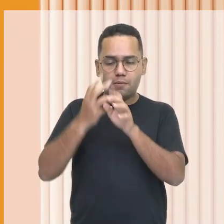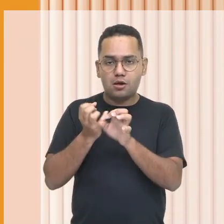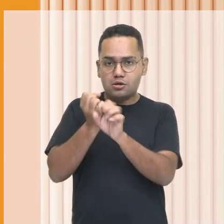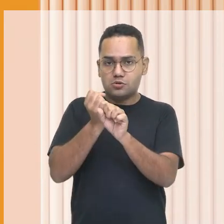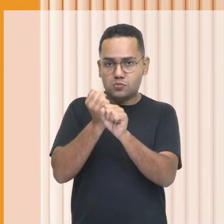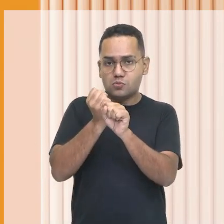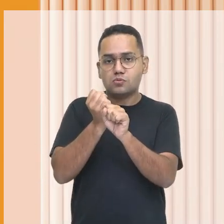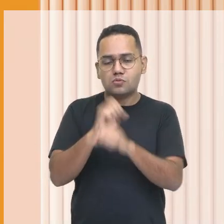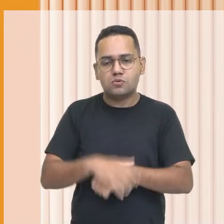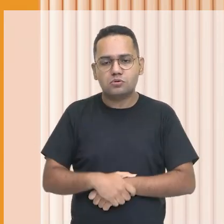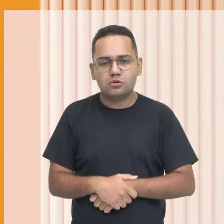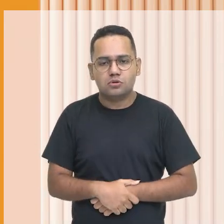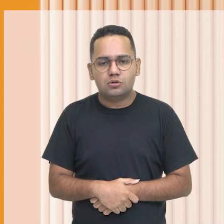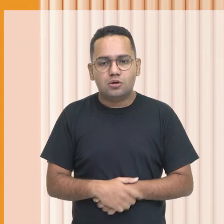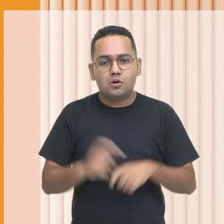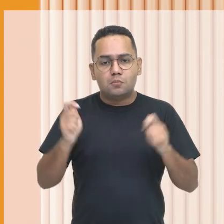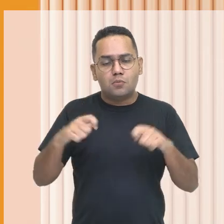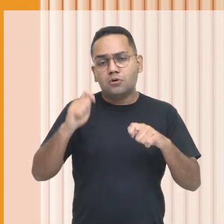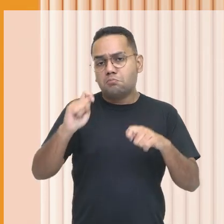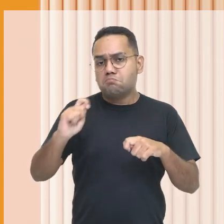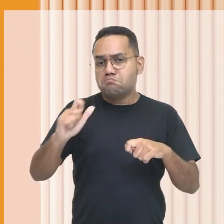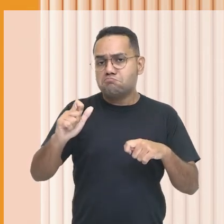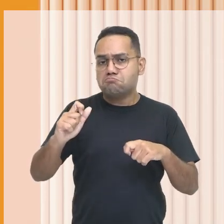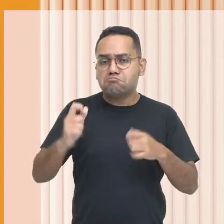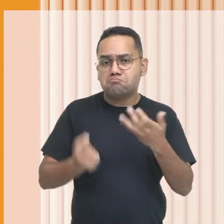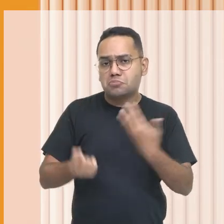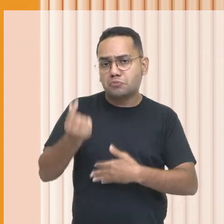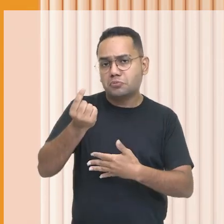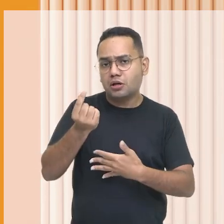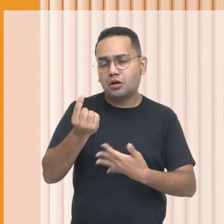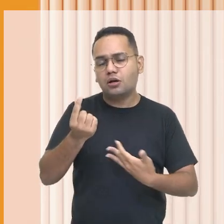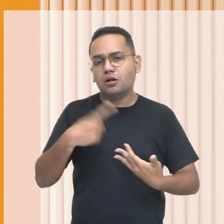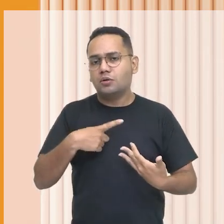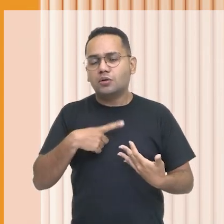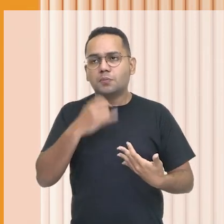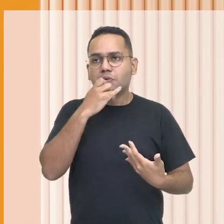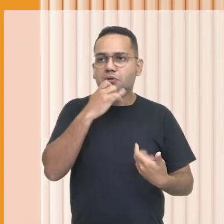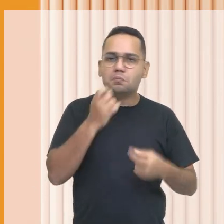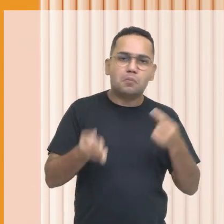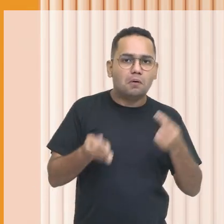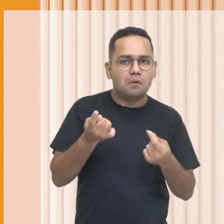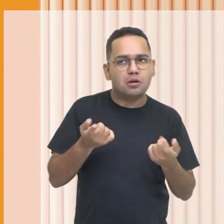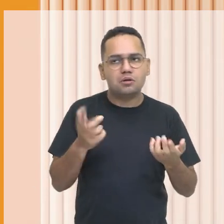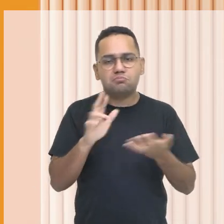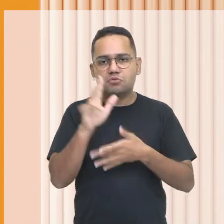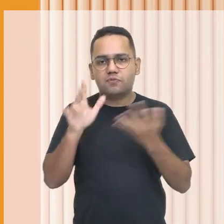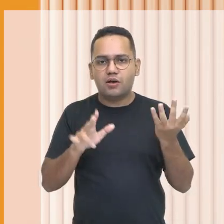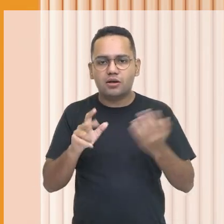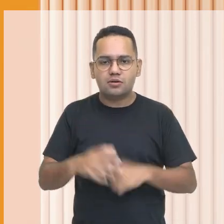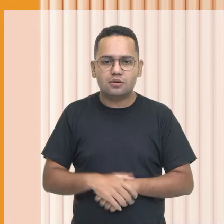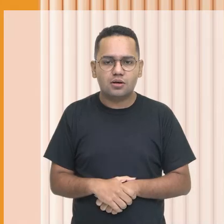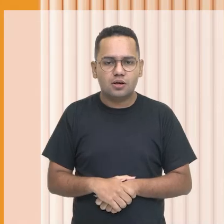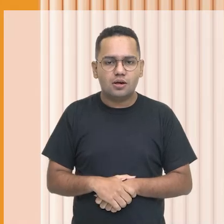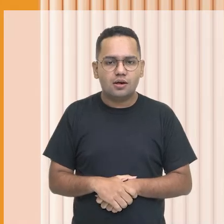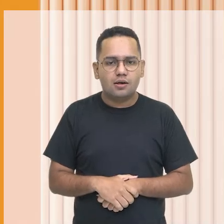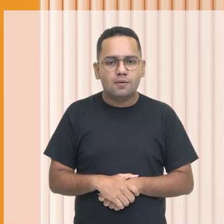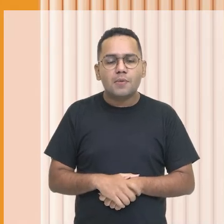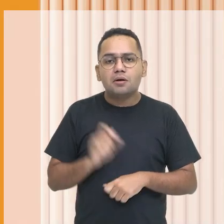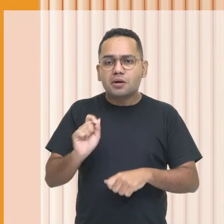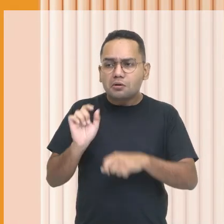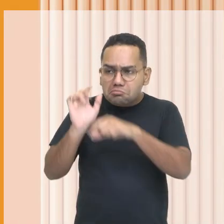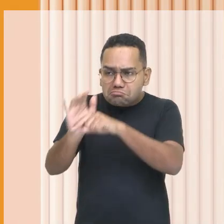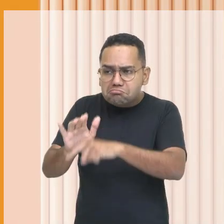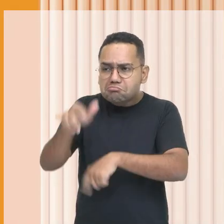quem o favorecer em nível de político X ou Y, agariando votos para eleger o candidato